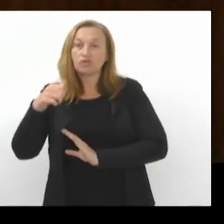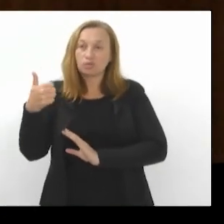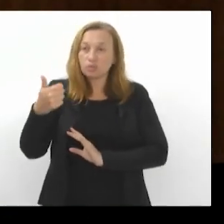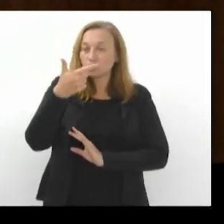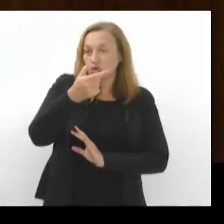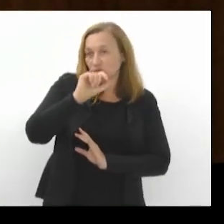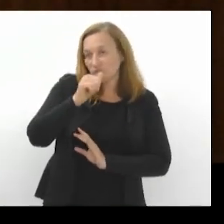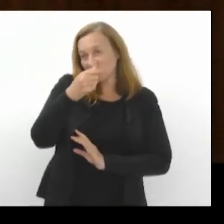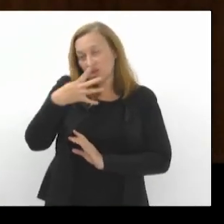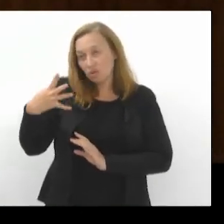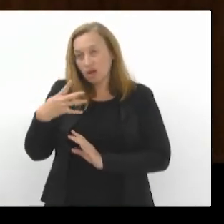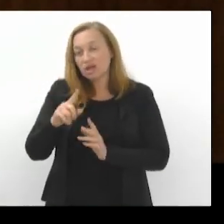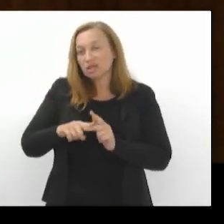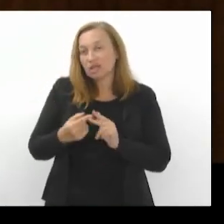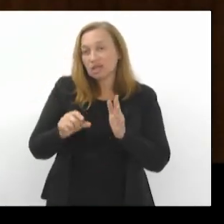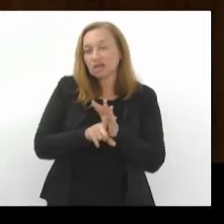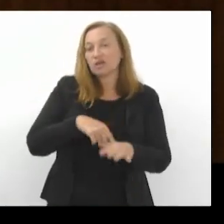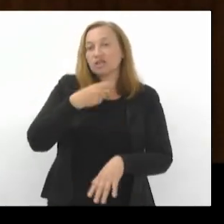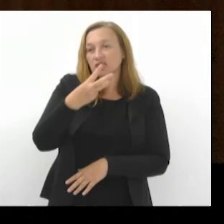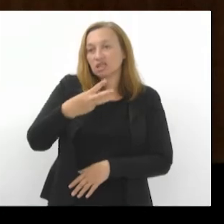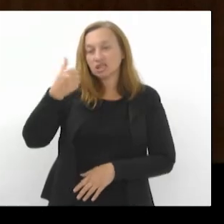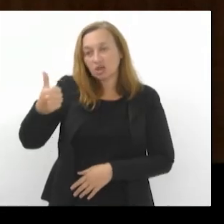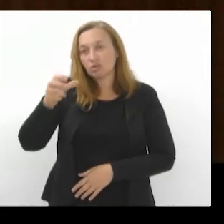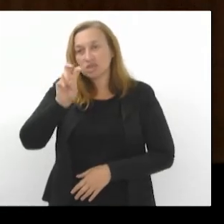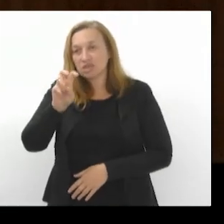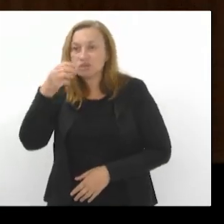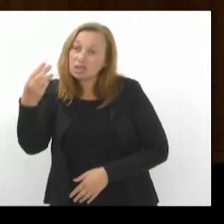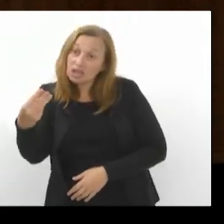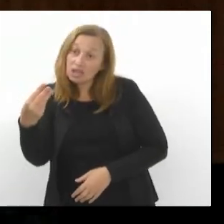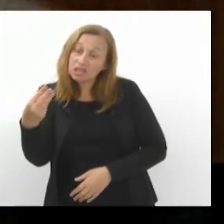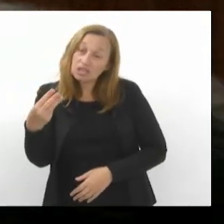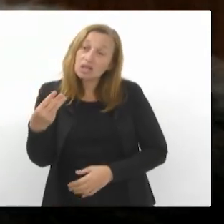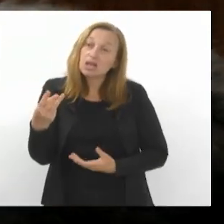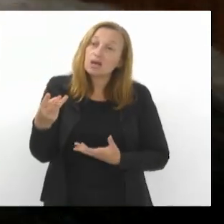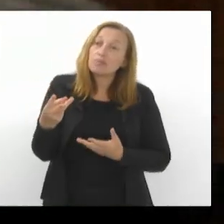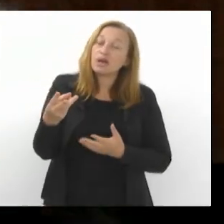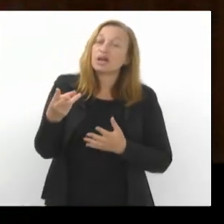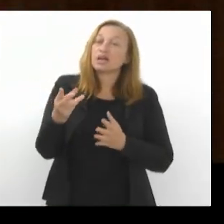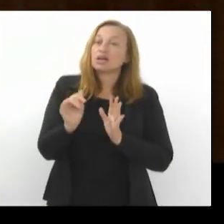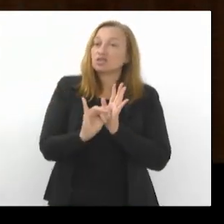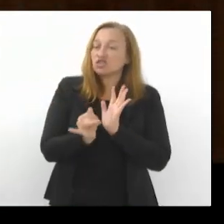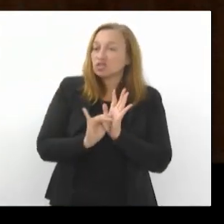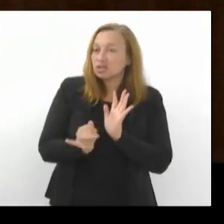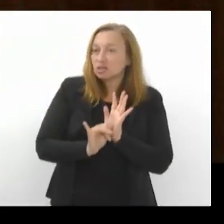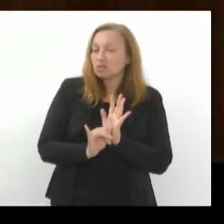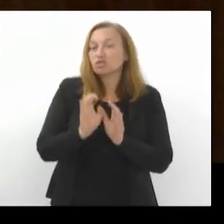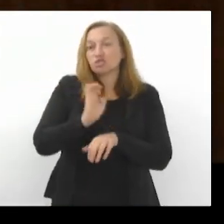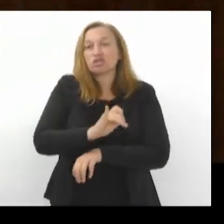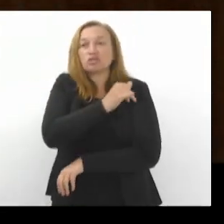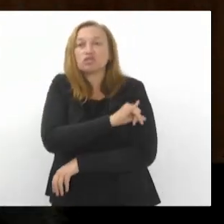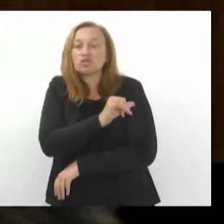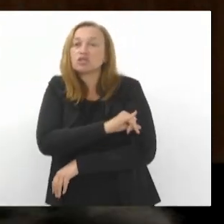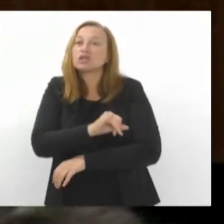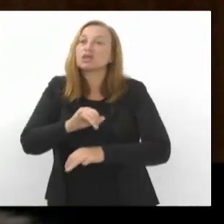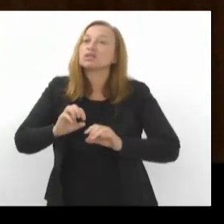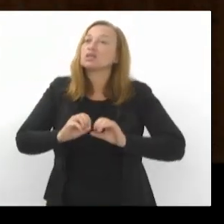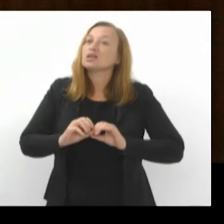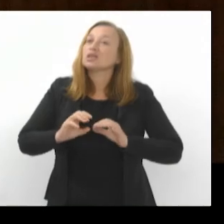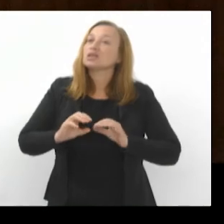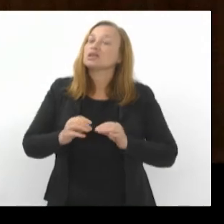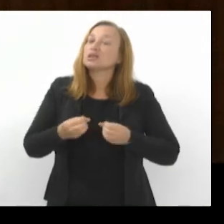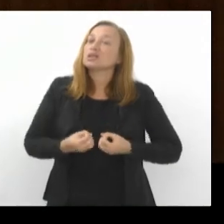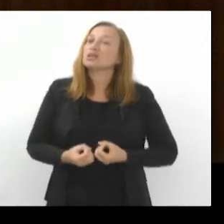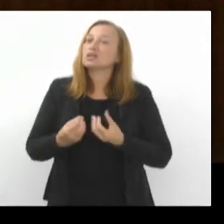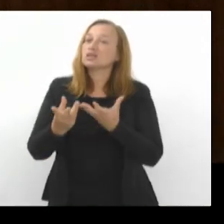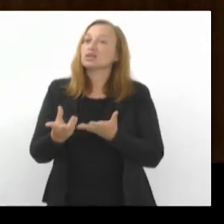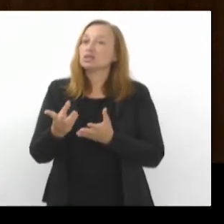3391/2024, que altera a lei número 3153, para que as edições do Diário Oficial do Estado do Rio de Janeiro sejam disponibilizadas em